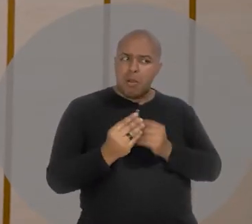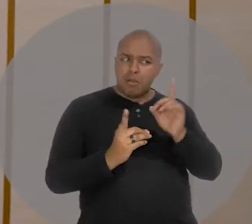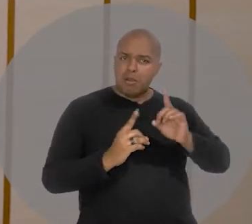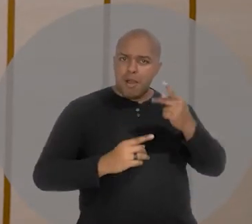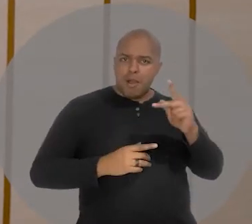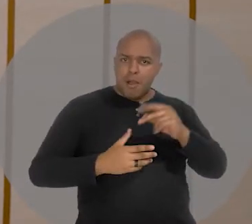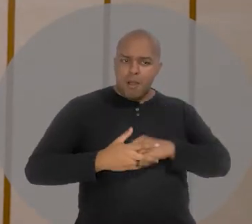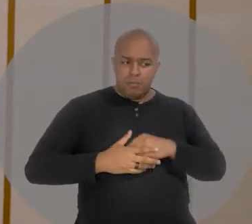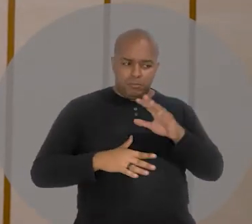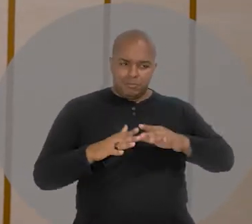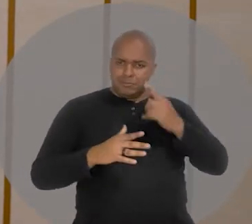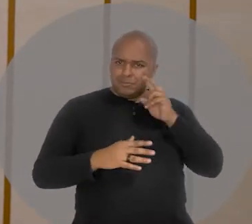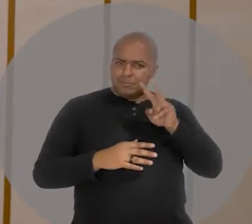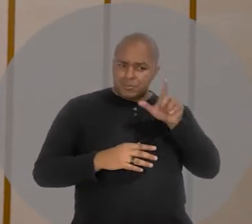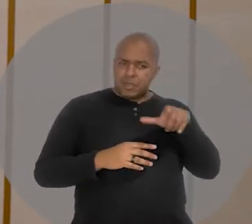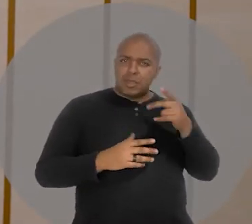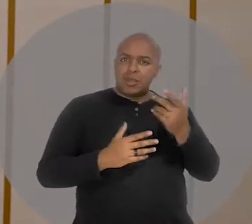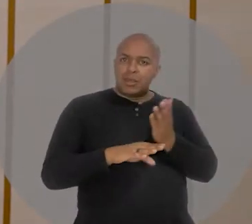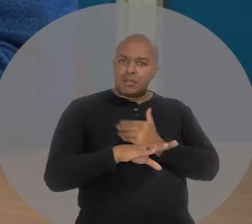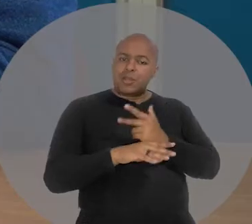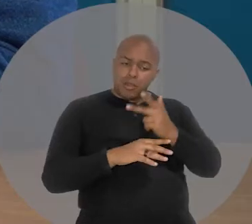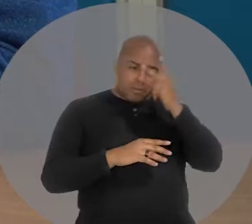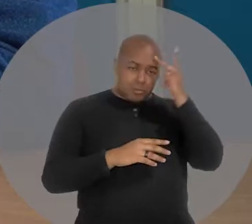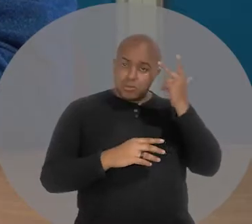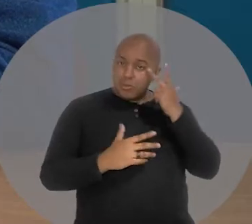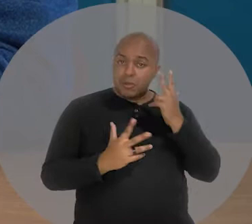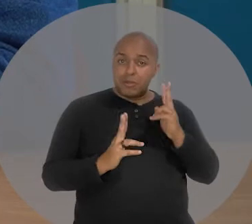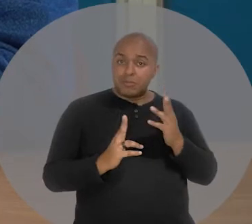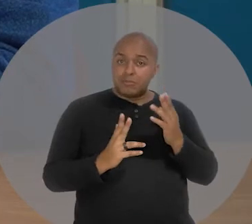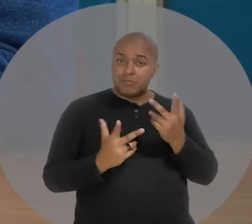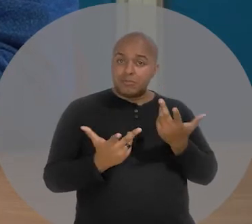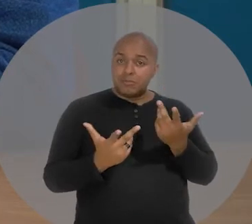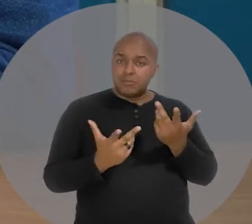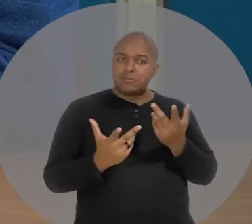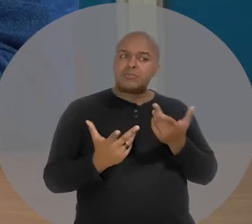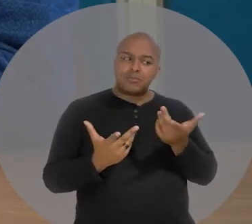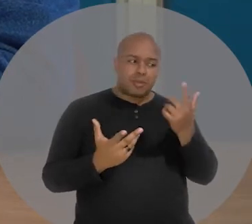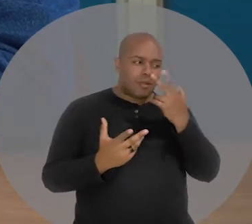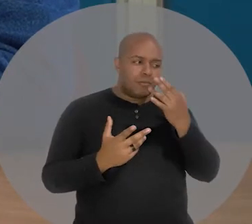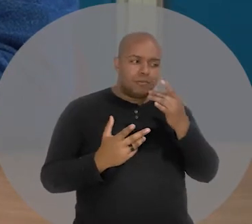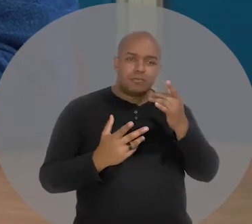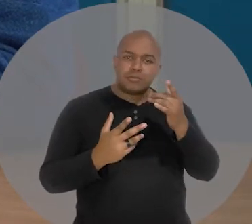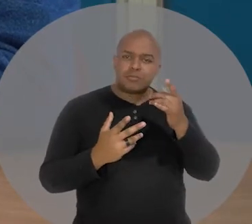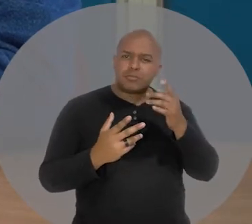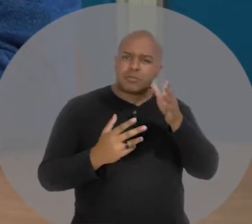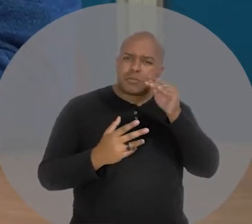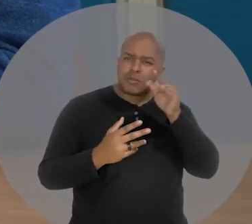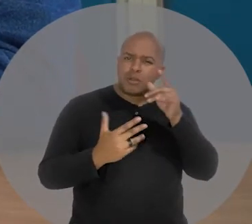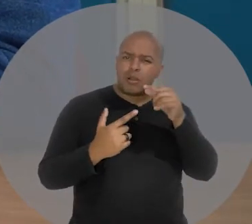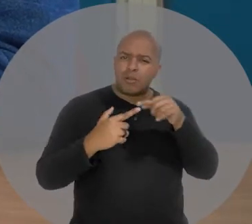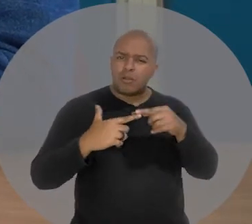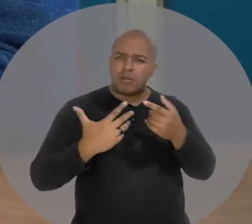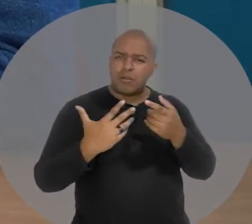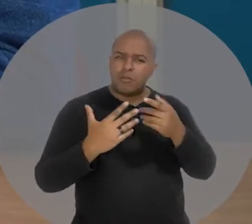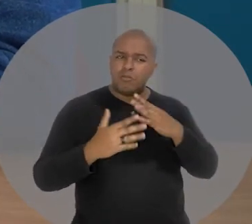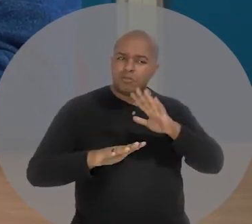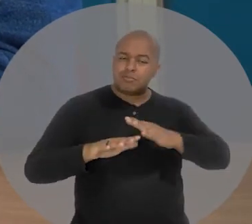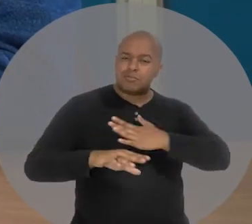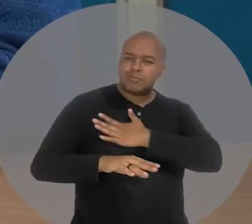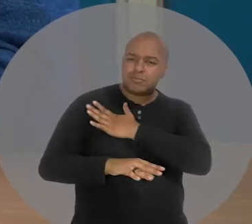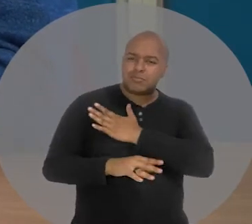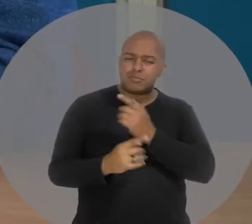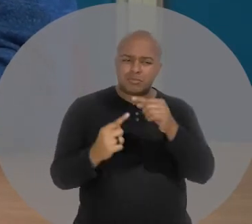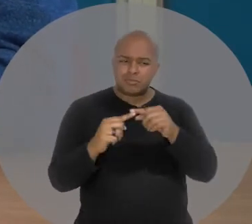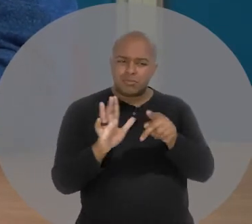não enxergando que ela é, antes de tudo, uma pessoa. Então, acho curioso, né, que o preconceito em relação